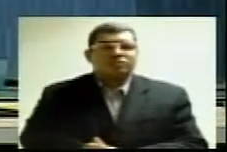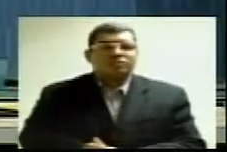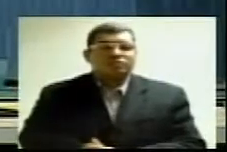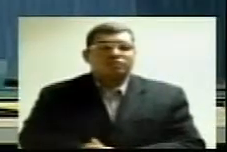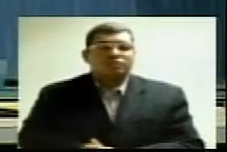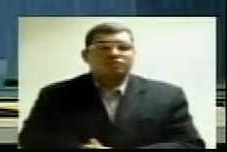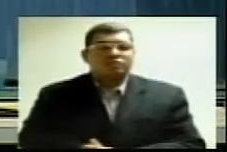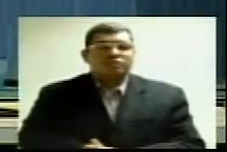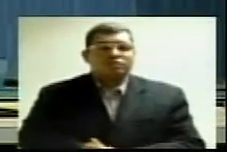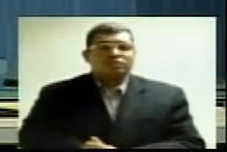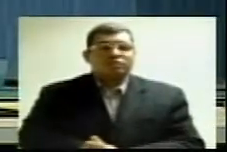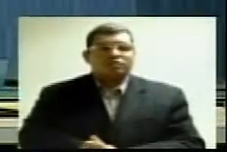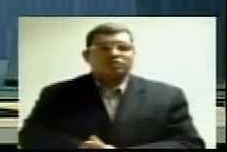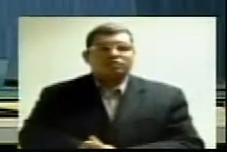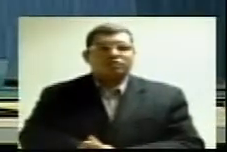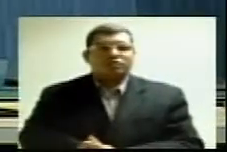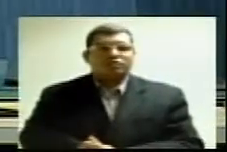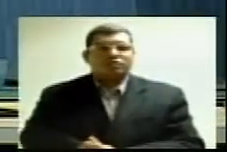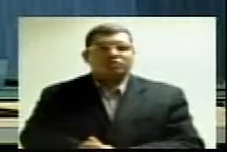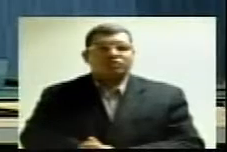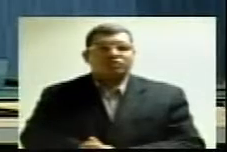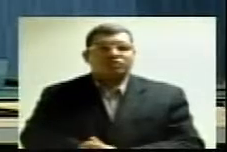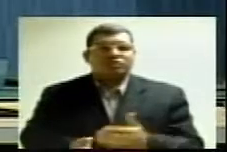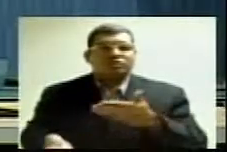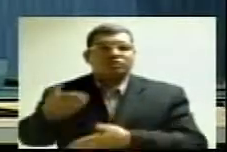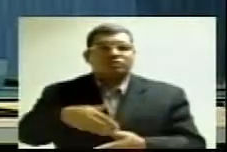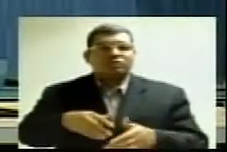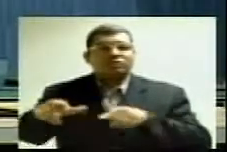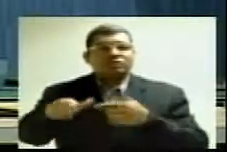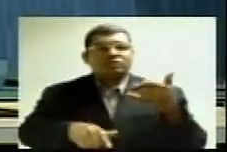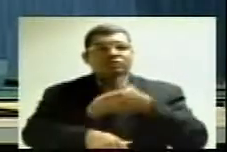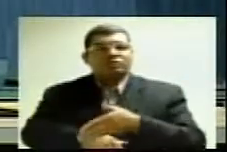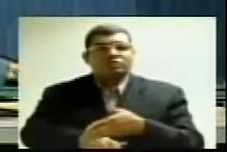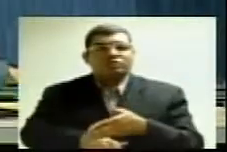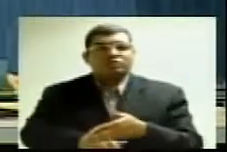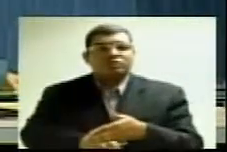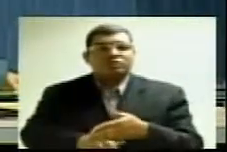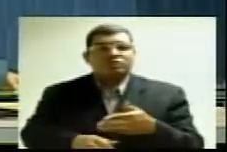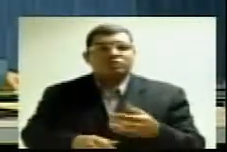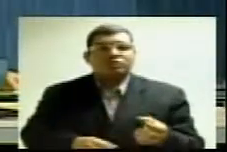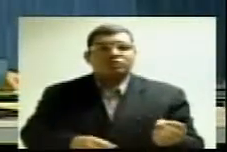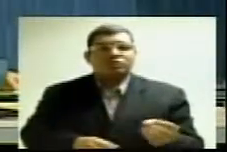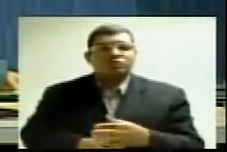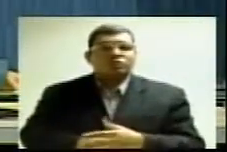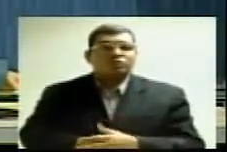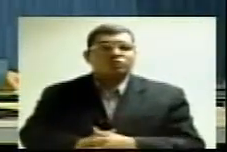E nós entendemos que chegou a hora de oferecer uma nova forma de caminhar ao povo brasileiro.